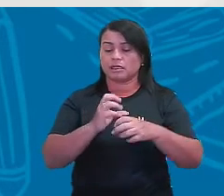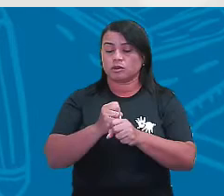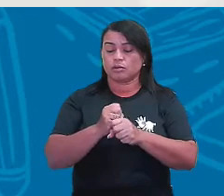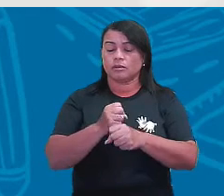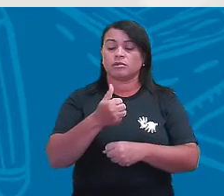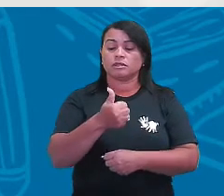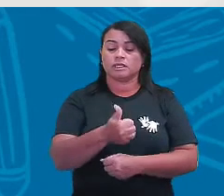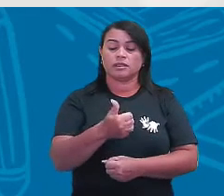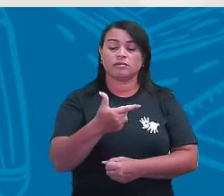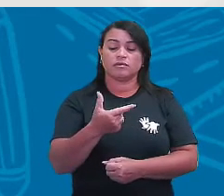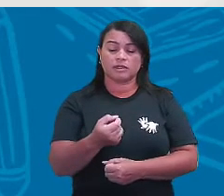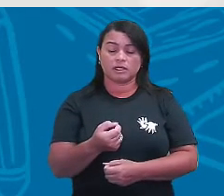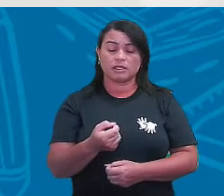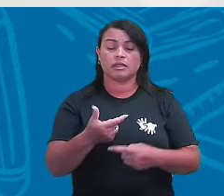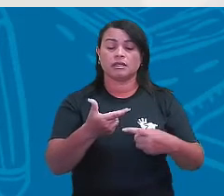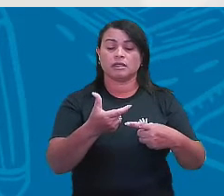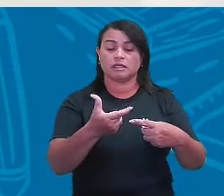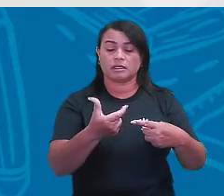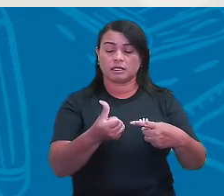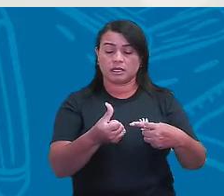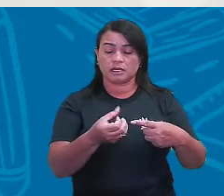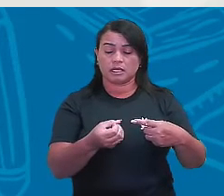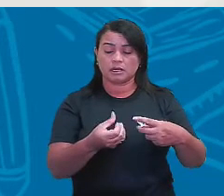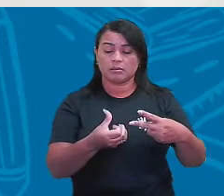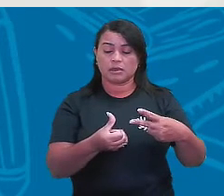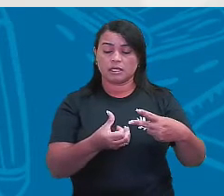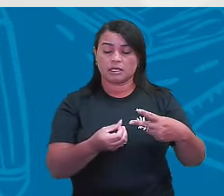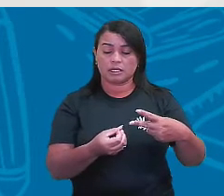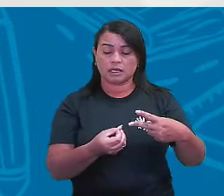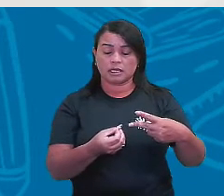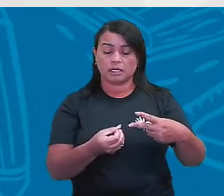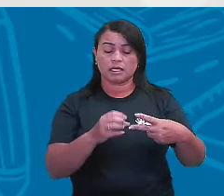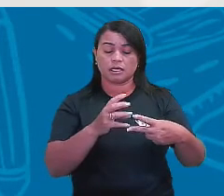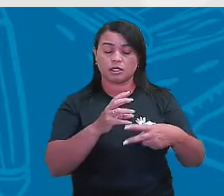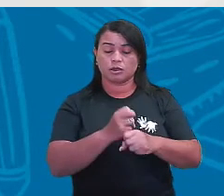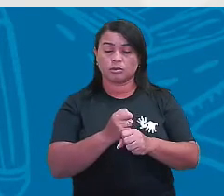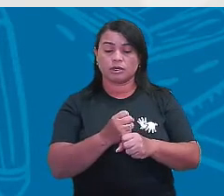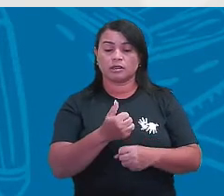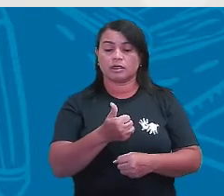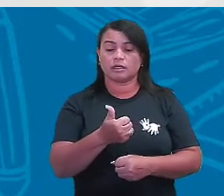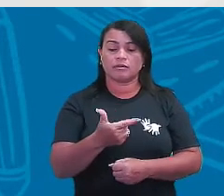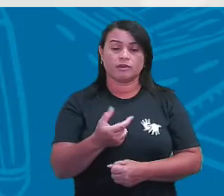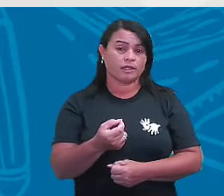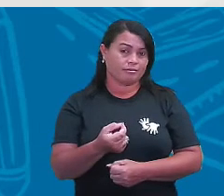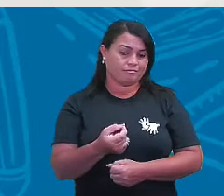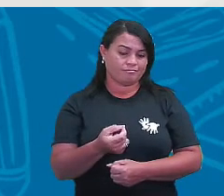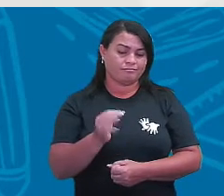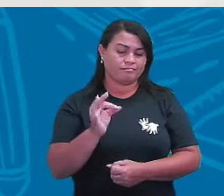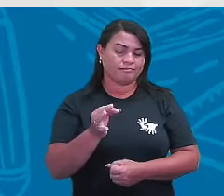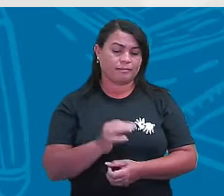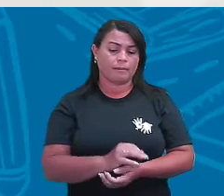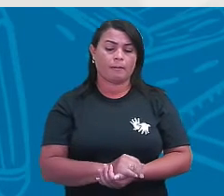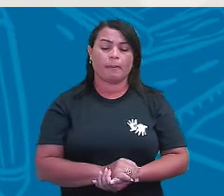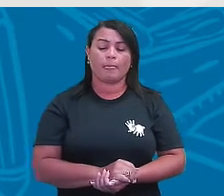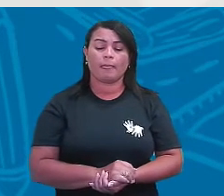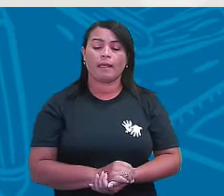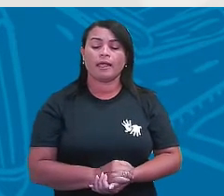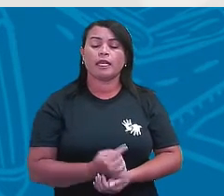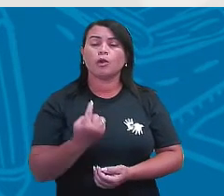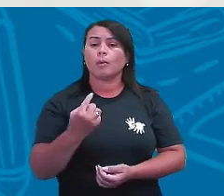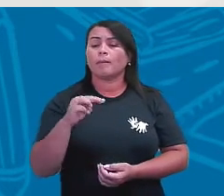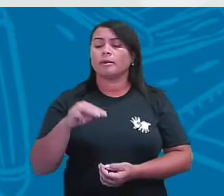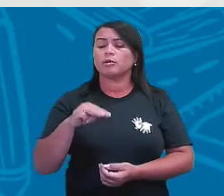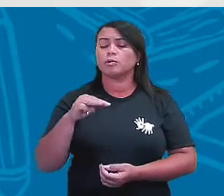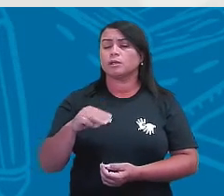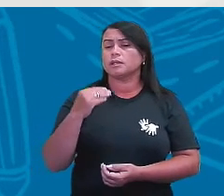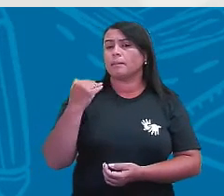vai ser 60 mais 60. Se é 60 mais 60, vai dar 120. E 1 minuto